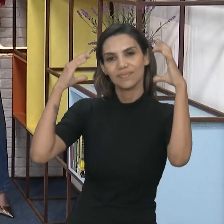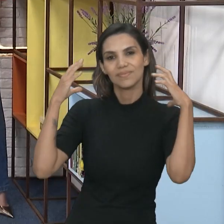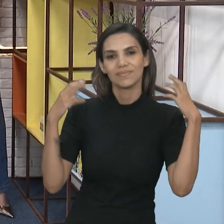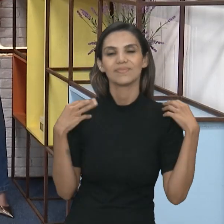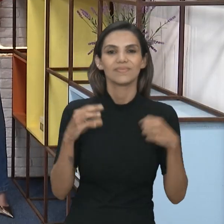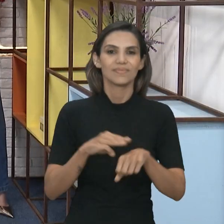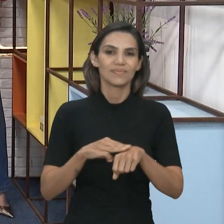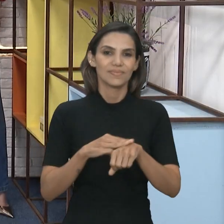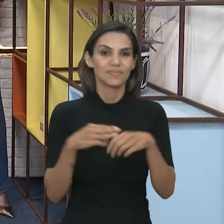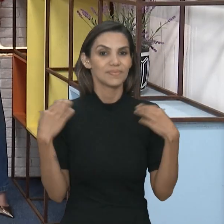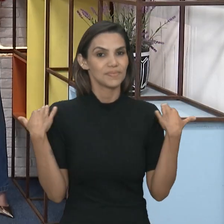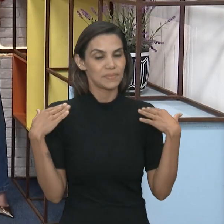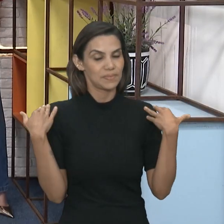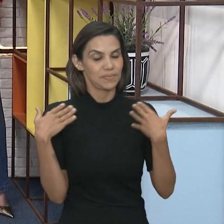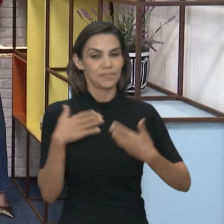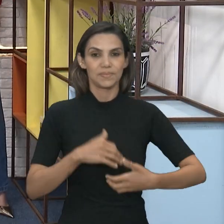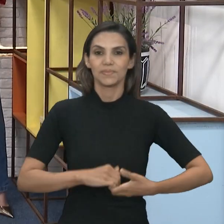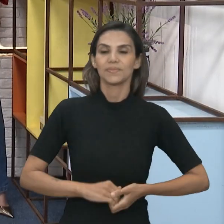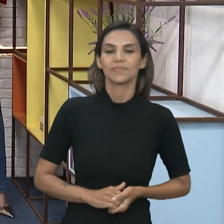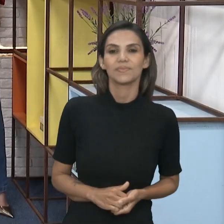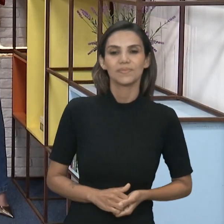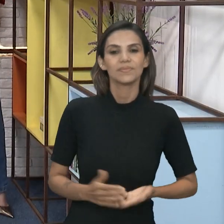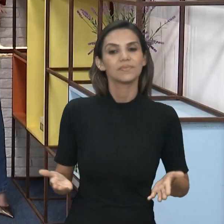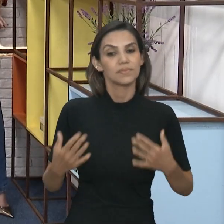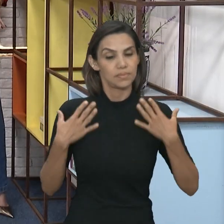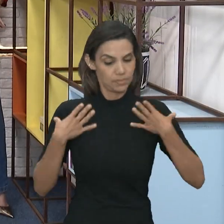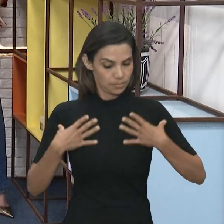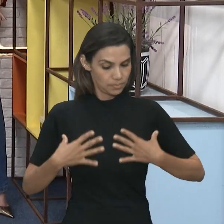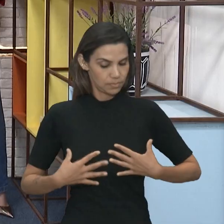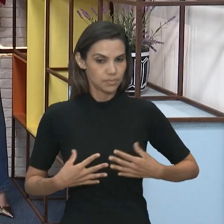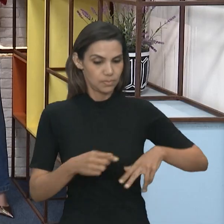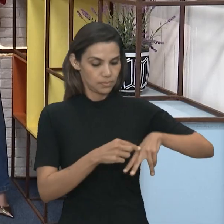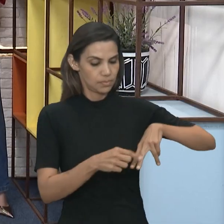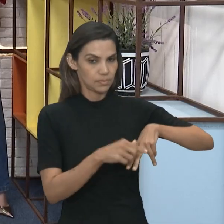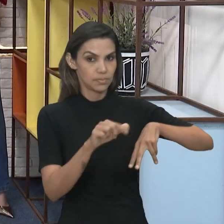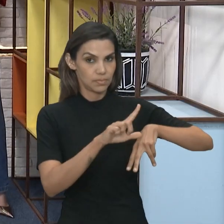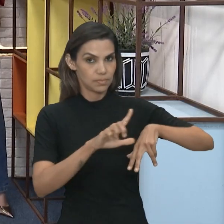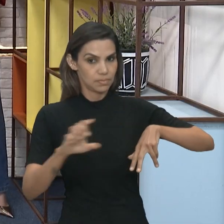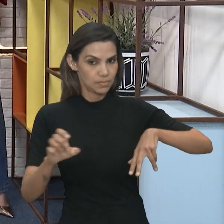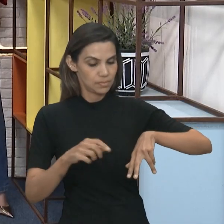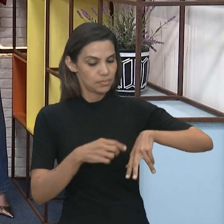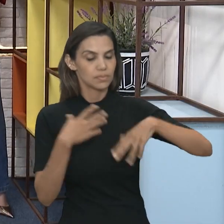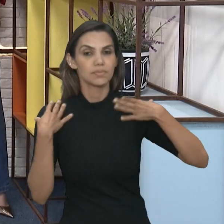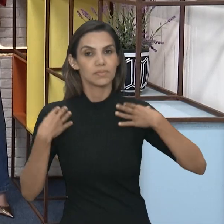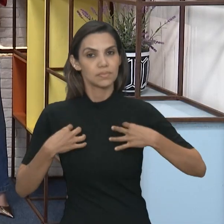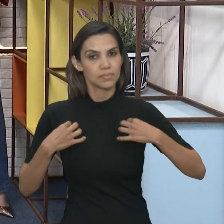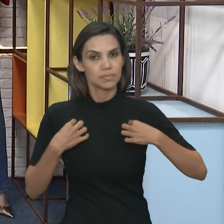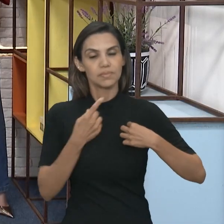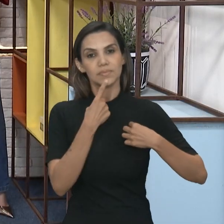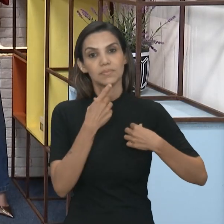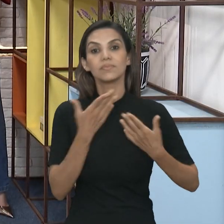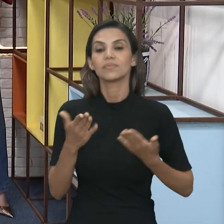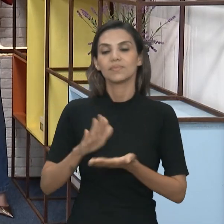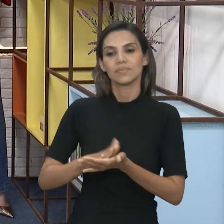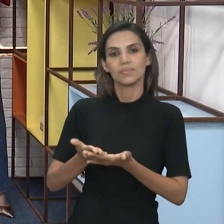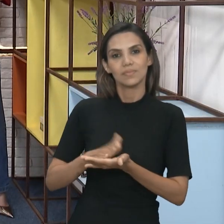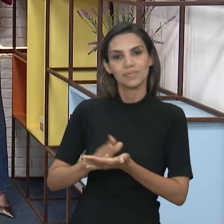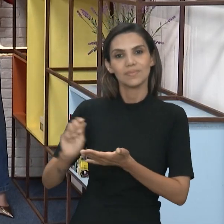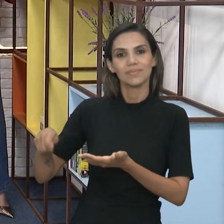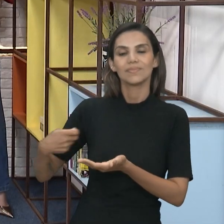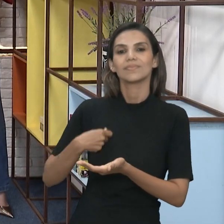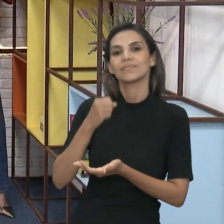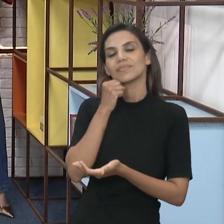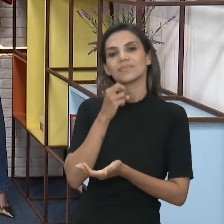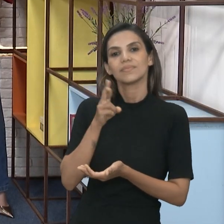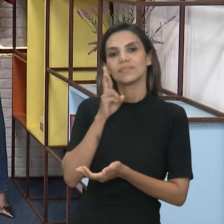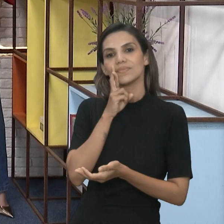cacheados na altura dos ombros. Hoje eu estou usando uma calça jeans e uma blusa vermelha. E a nossa intérprete de Libras é a